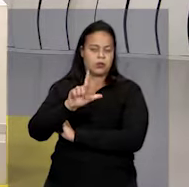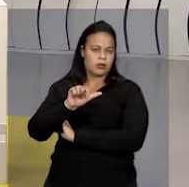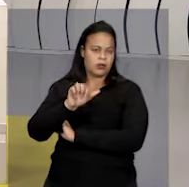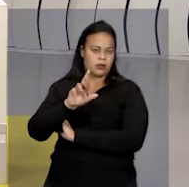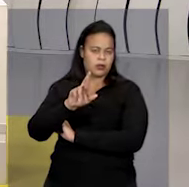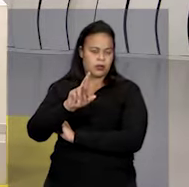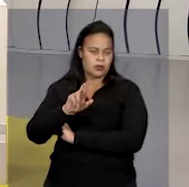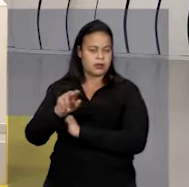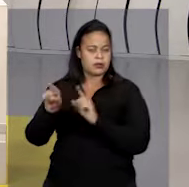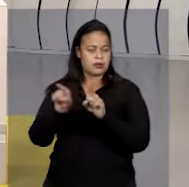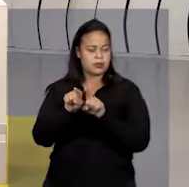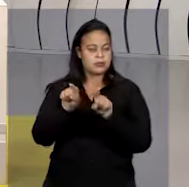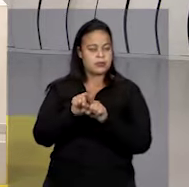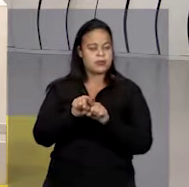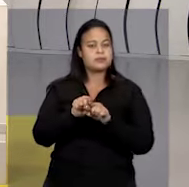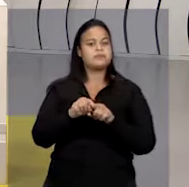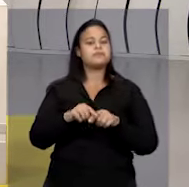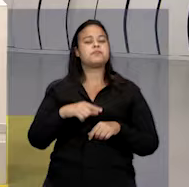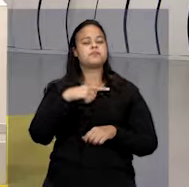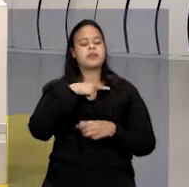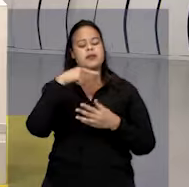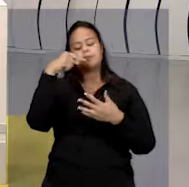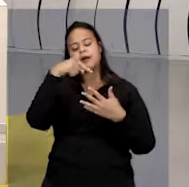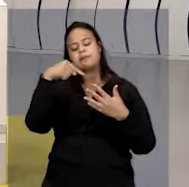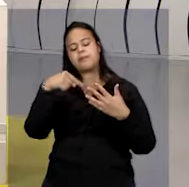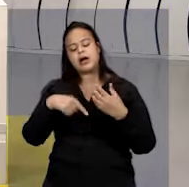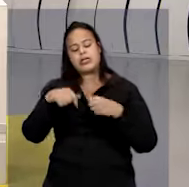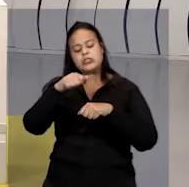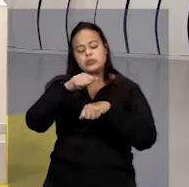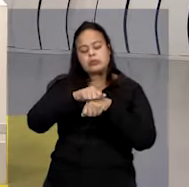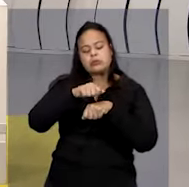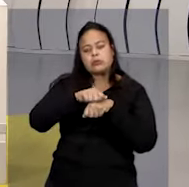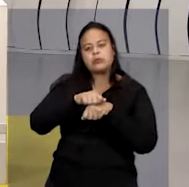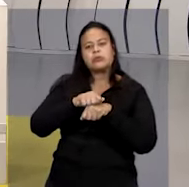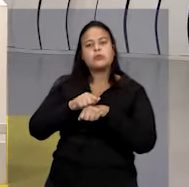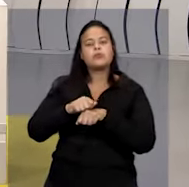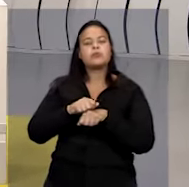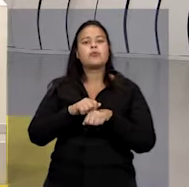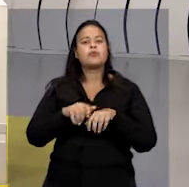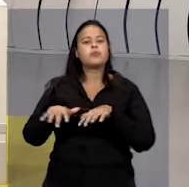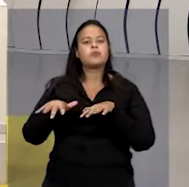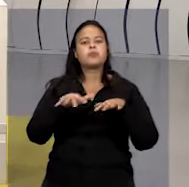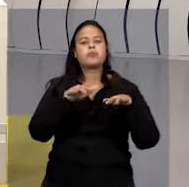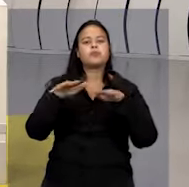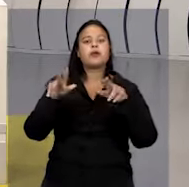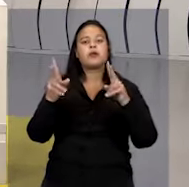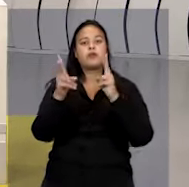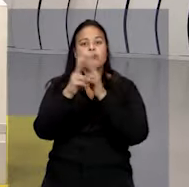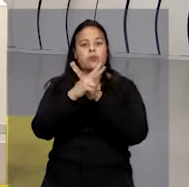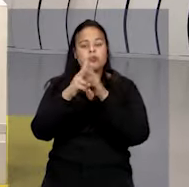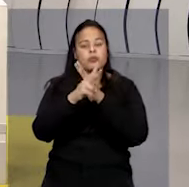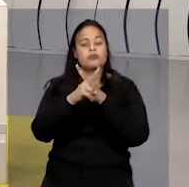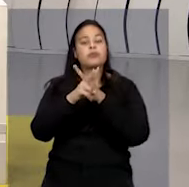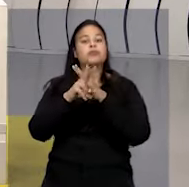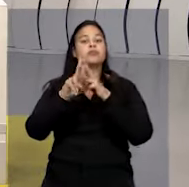estado sólido, né? Tem ponto de fusão e ebulição menores das substâncias iônicas.